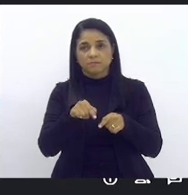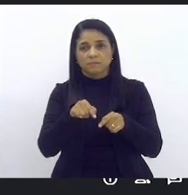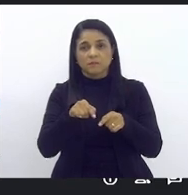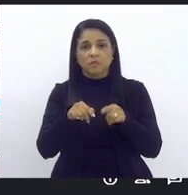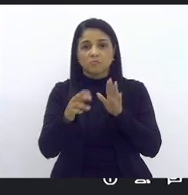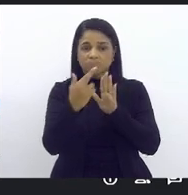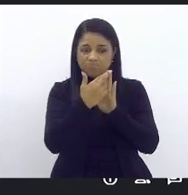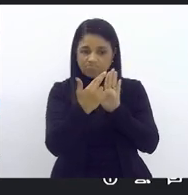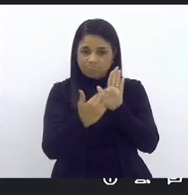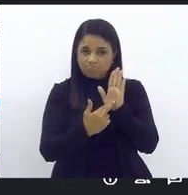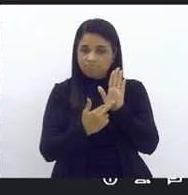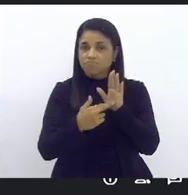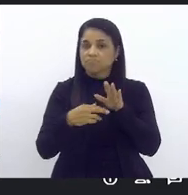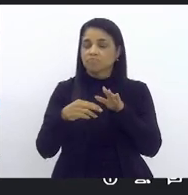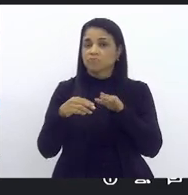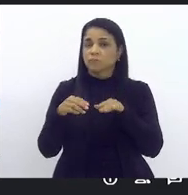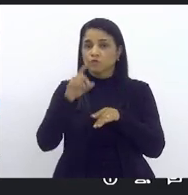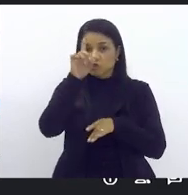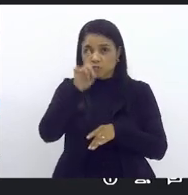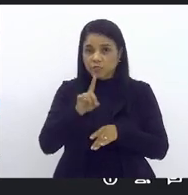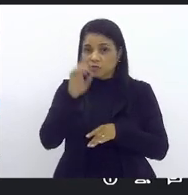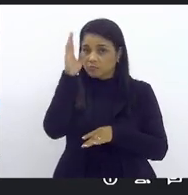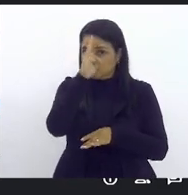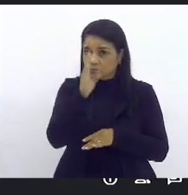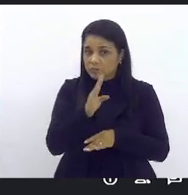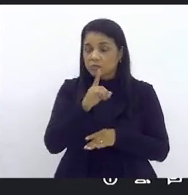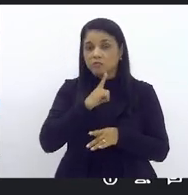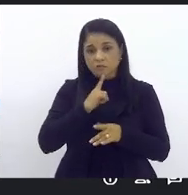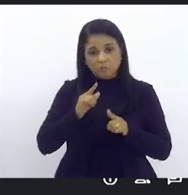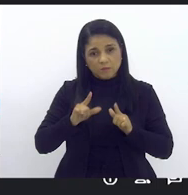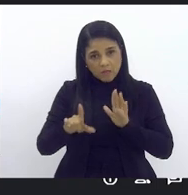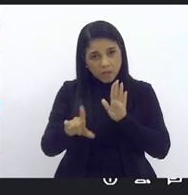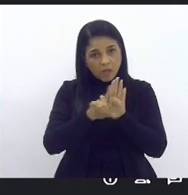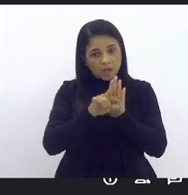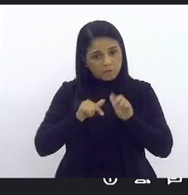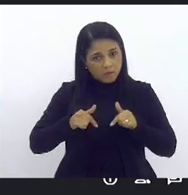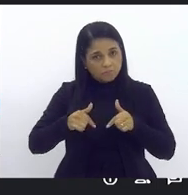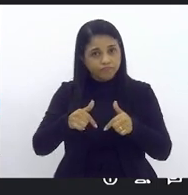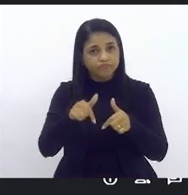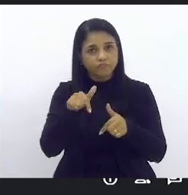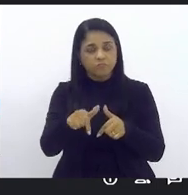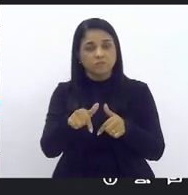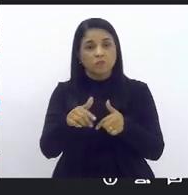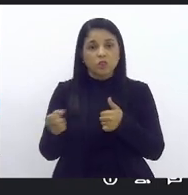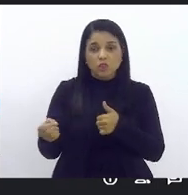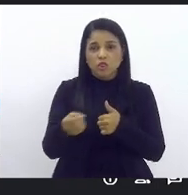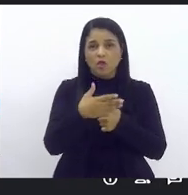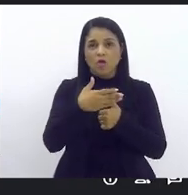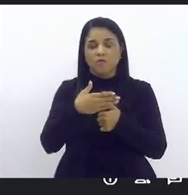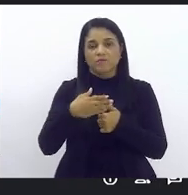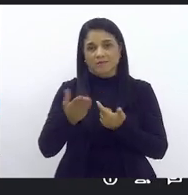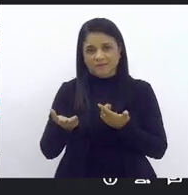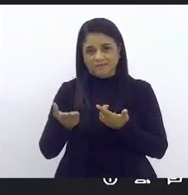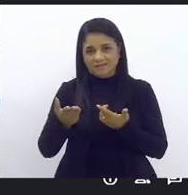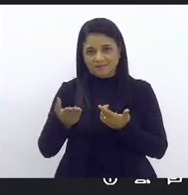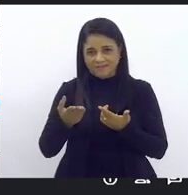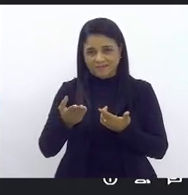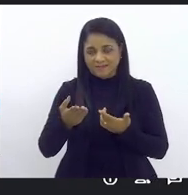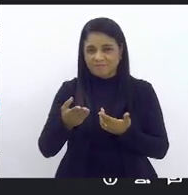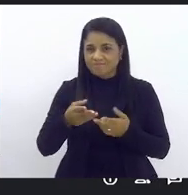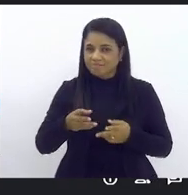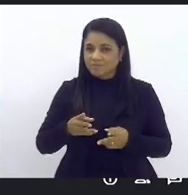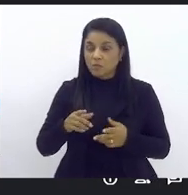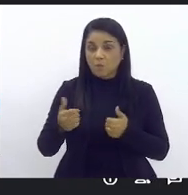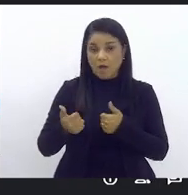normas do direito brasileiro, e ali a gente sabe que estamos sob a vigência do princípio da continuidade das leis, ou seja, uma